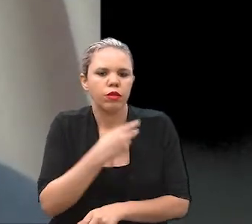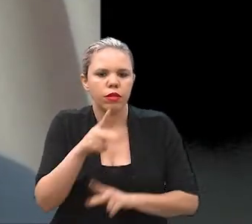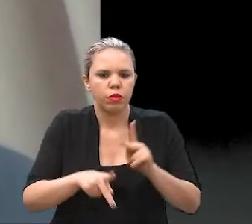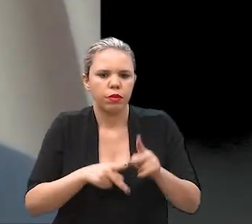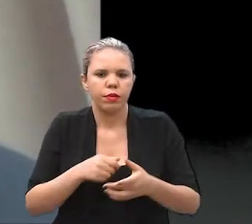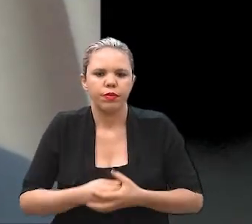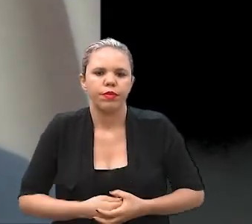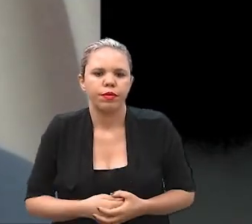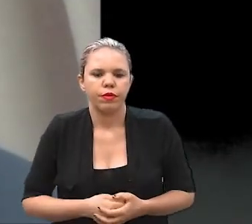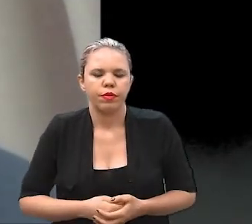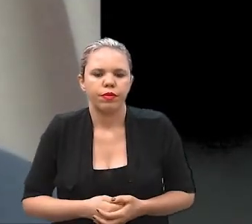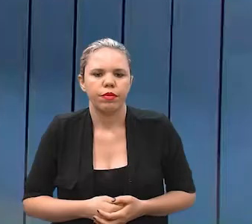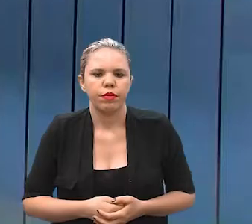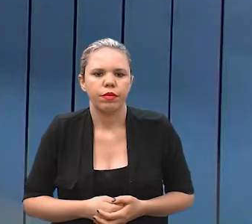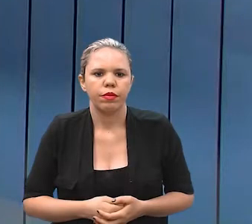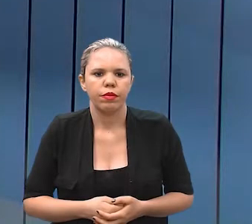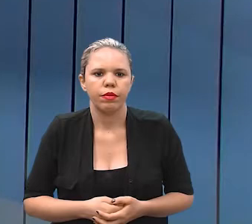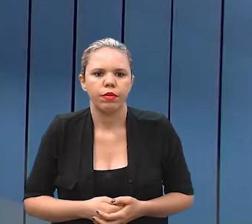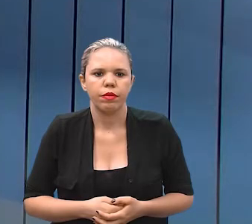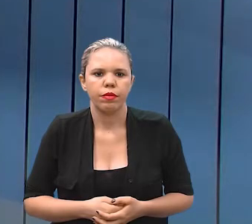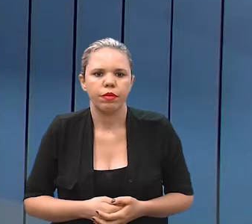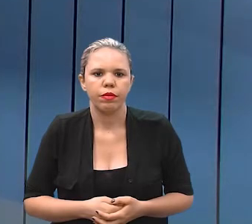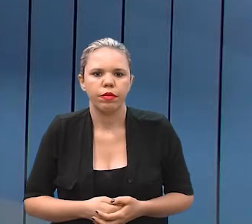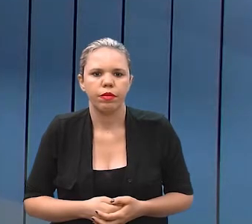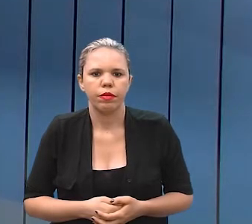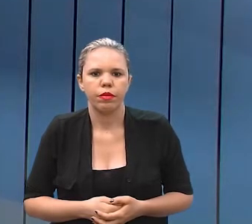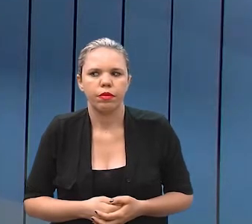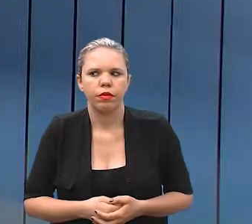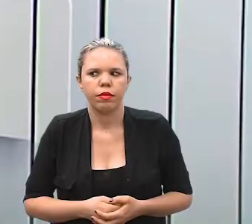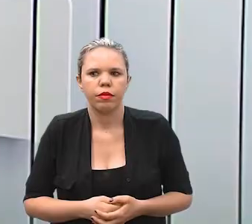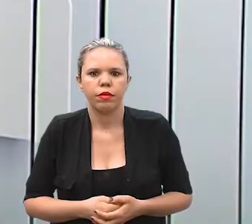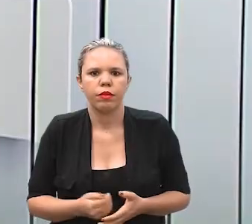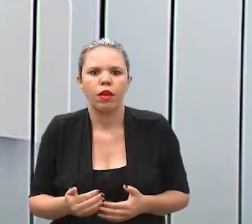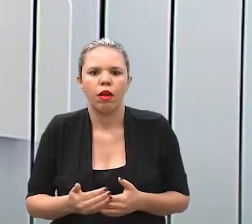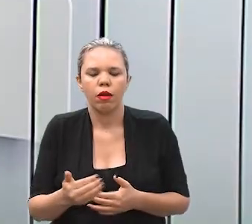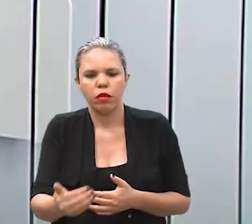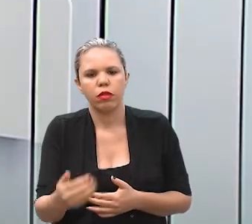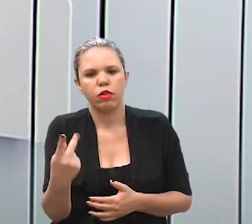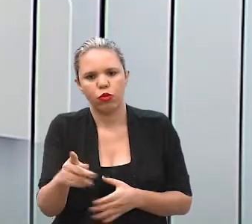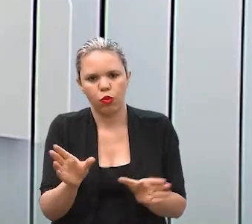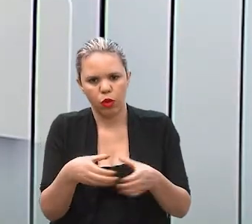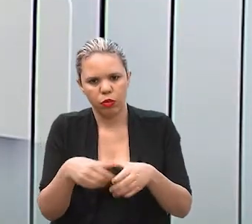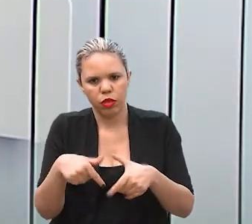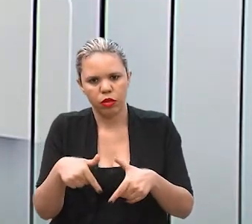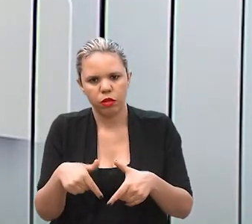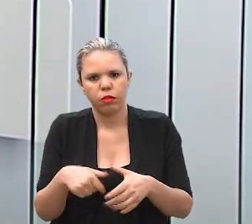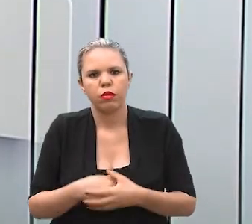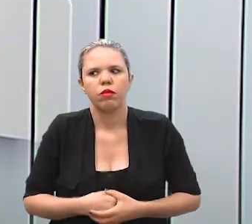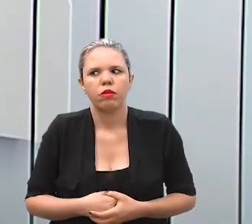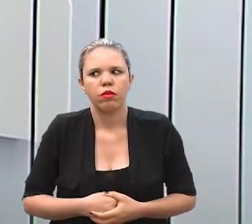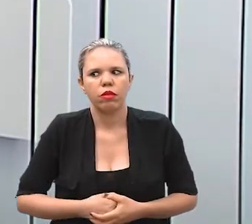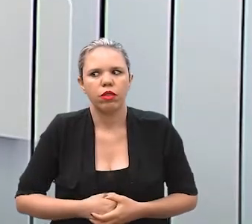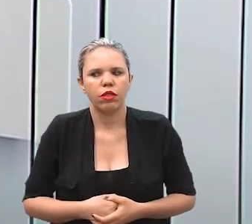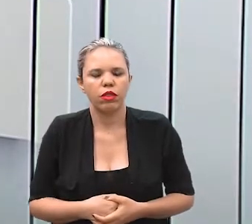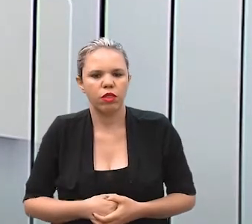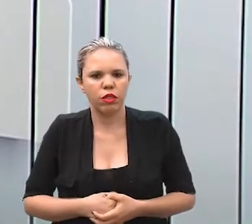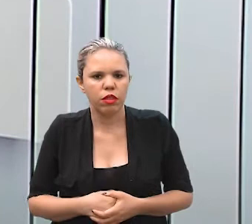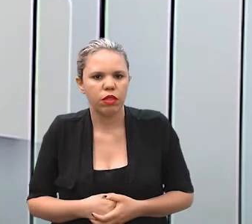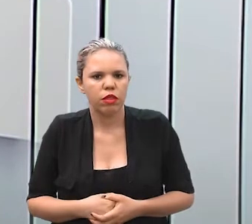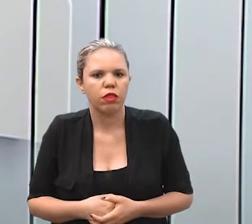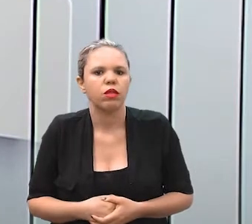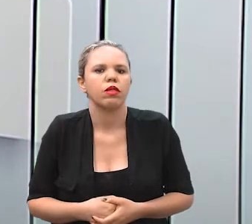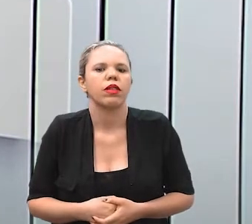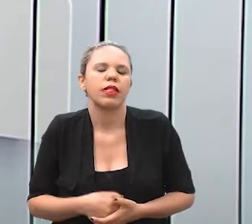pessoas. Partiu do senhor e, consequentemente, da comissão a questão da